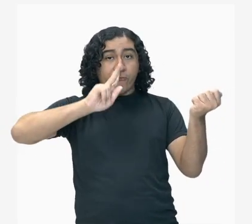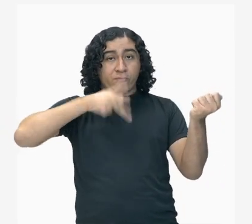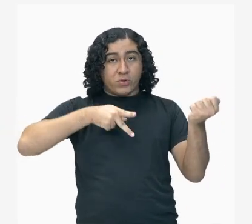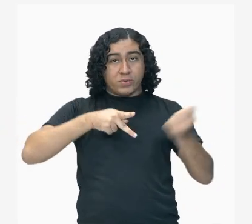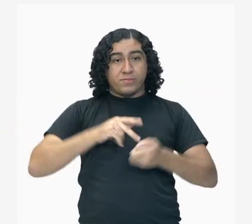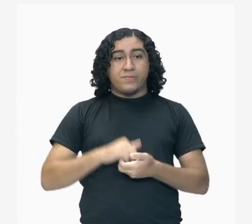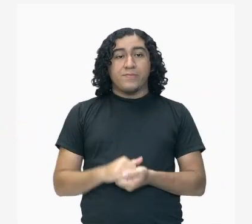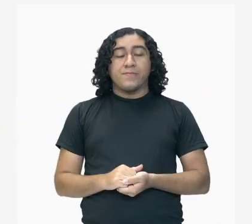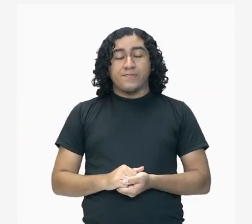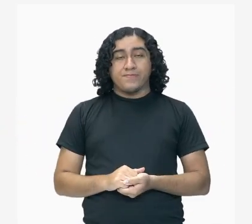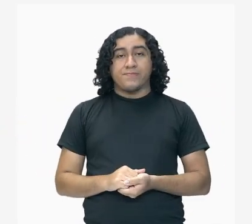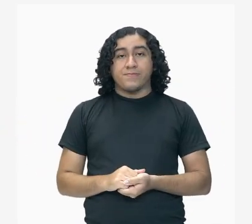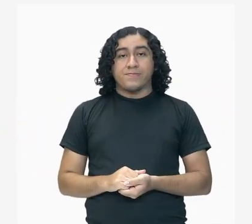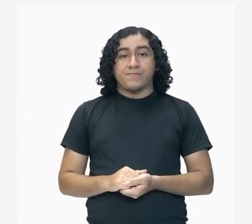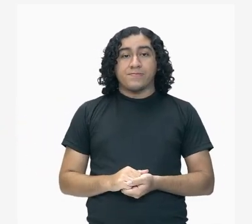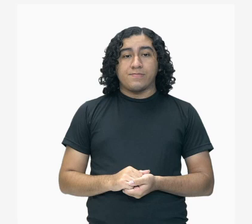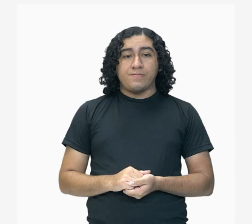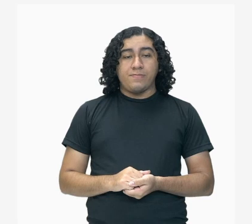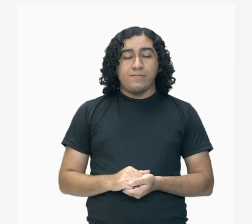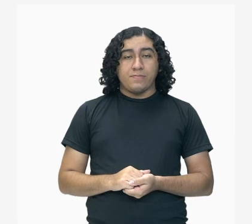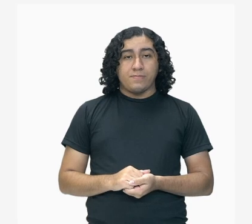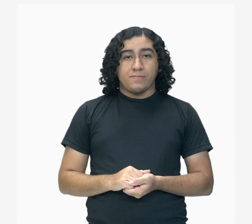tensão certo